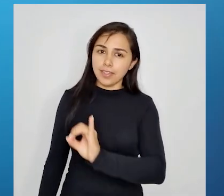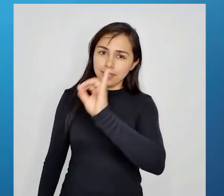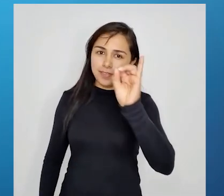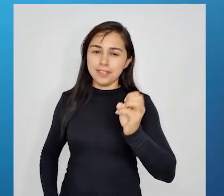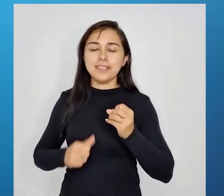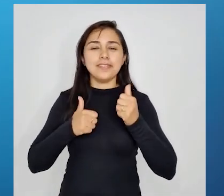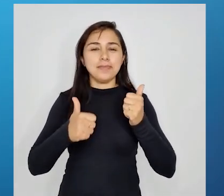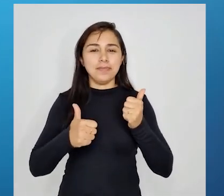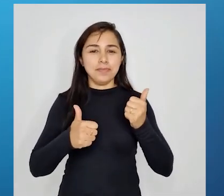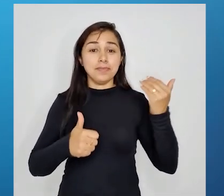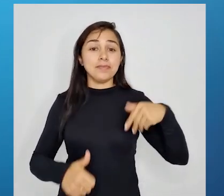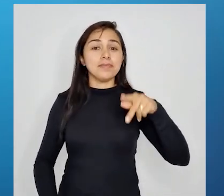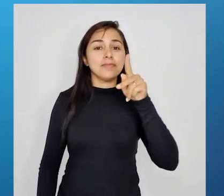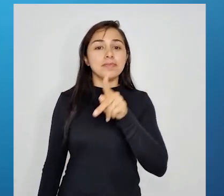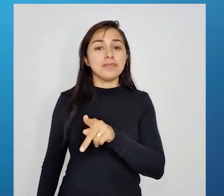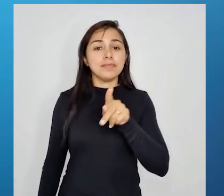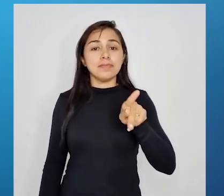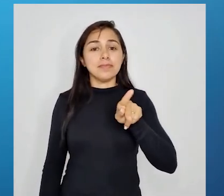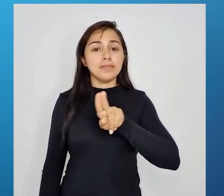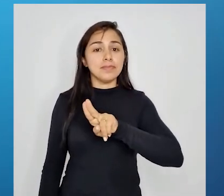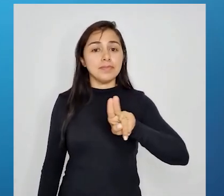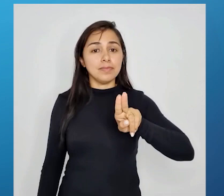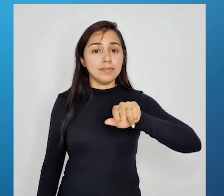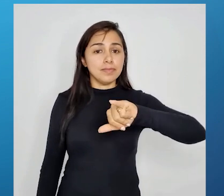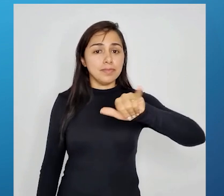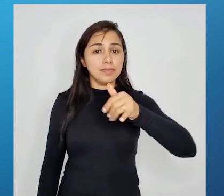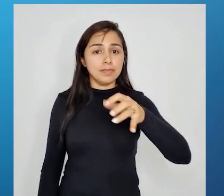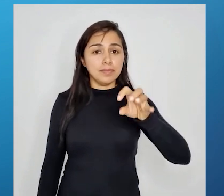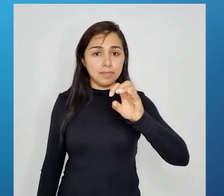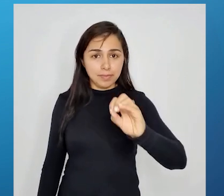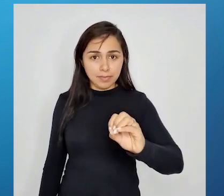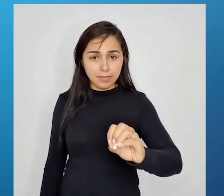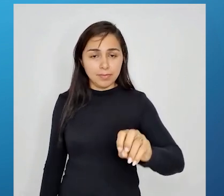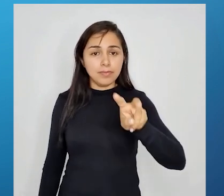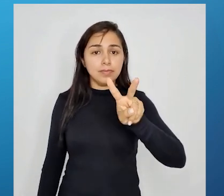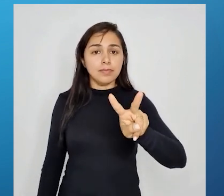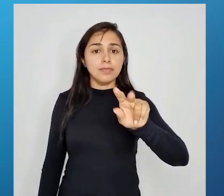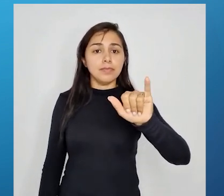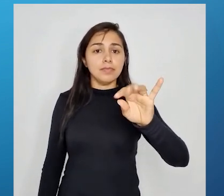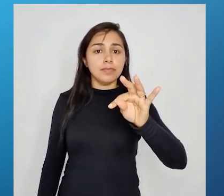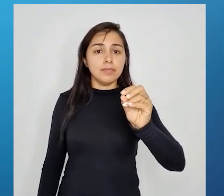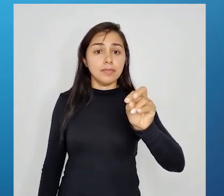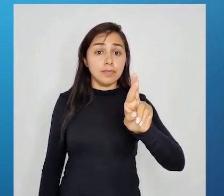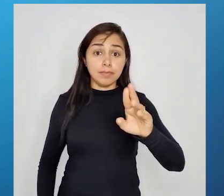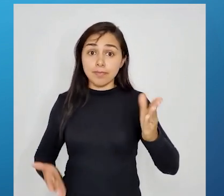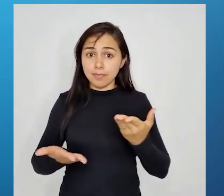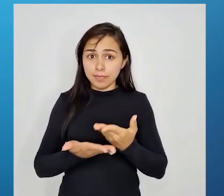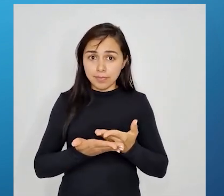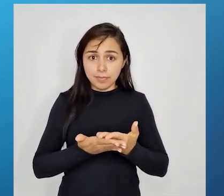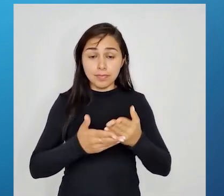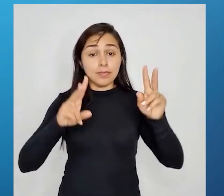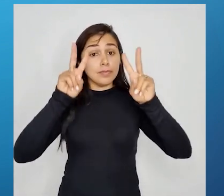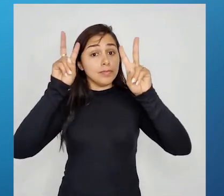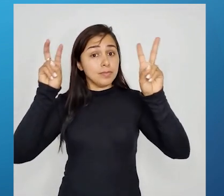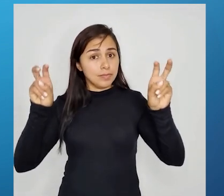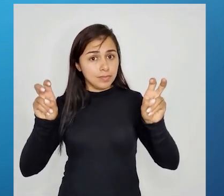Olá pessoal, tudo bem? Eu sou o professor João Vitor e na aula de hoje nós vamos ver um pouco de